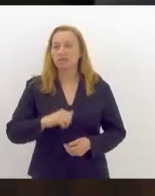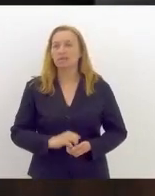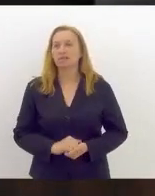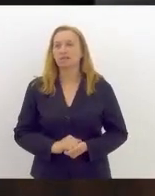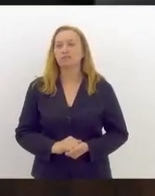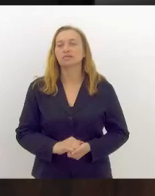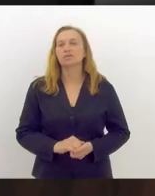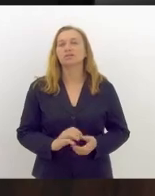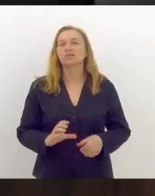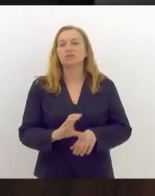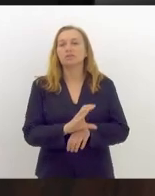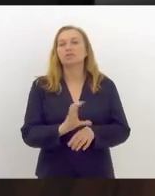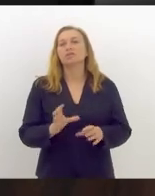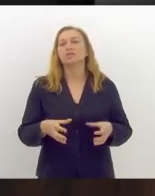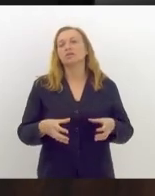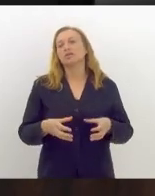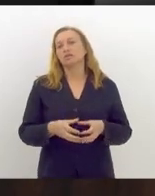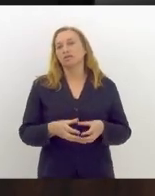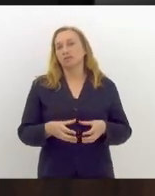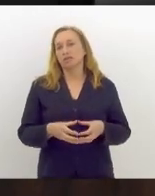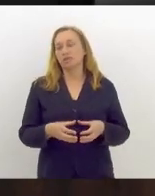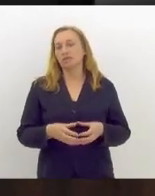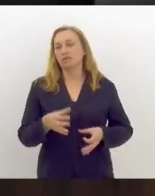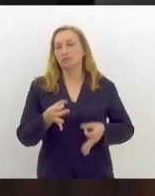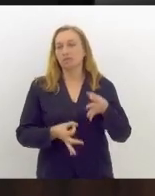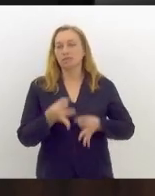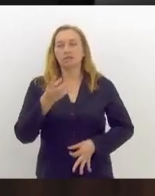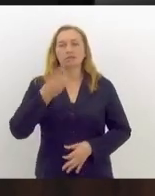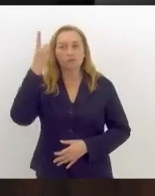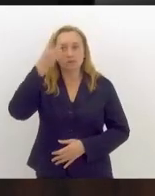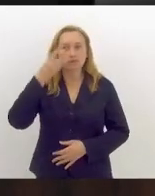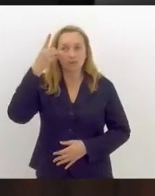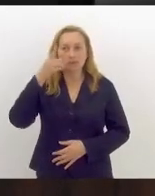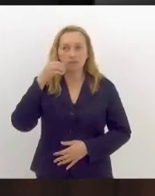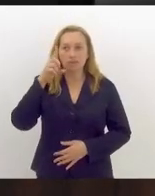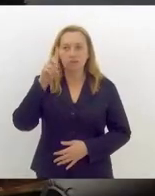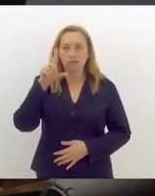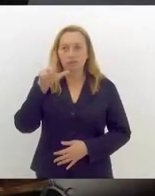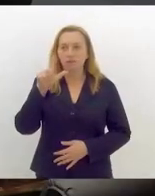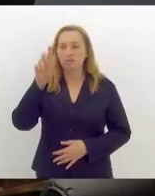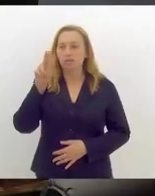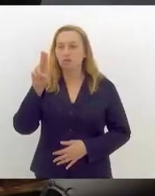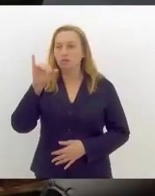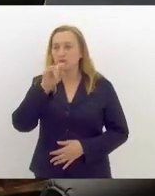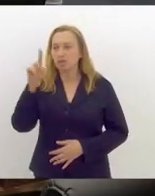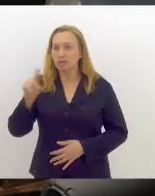parecer pela comissão de condição de Justiça deputado Luiz Paulo